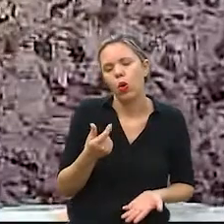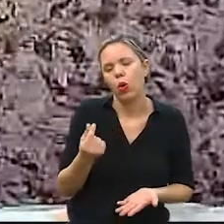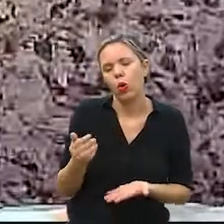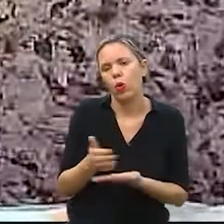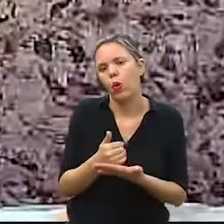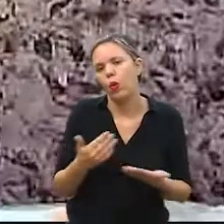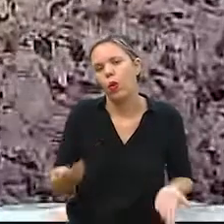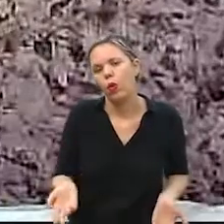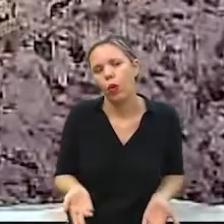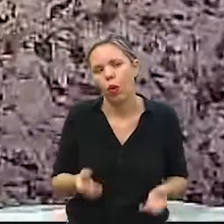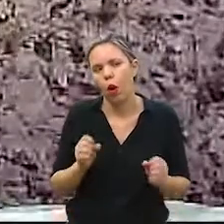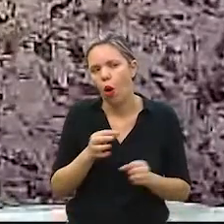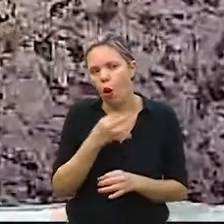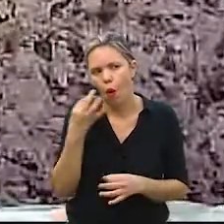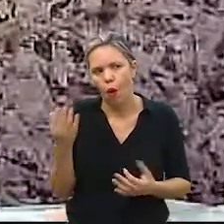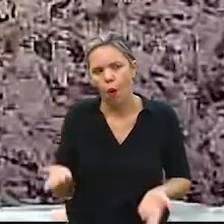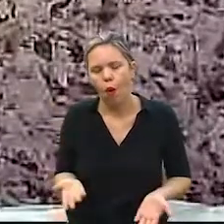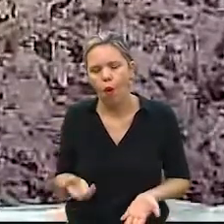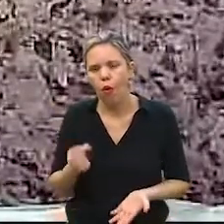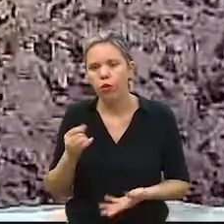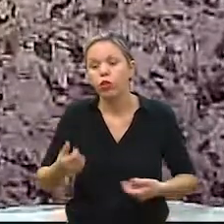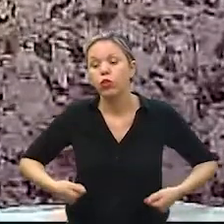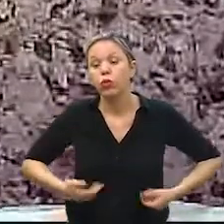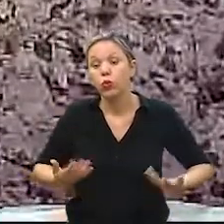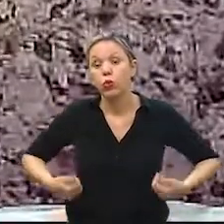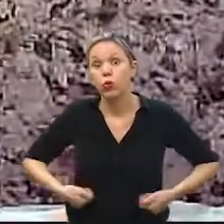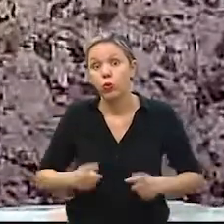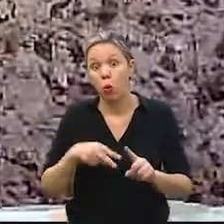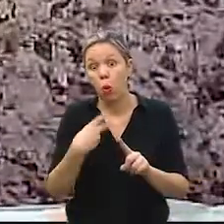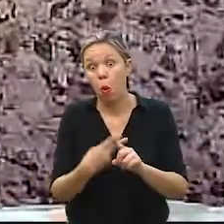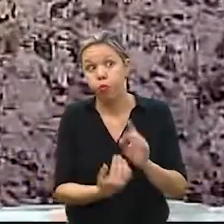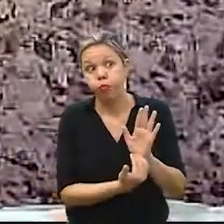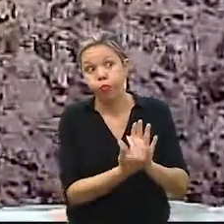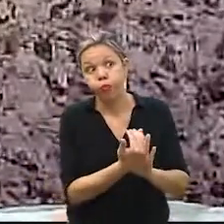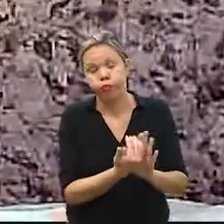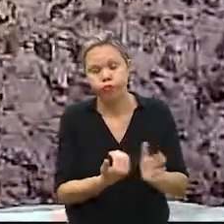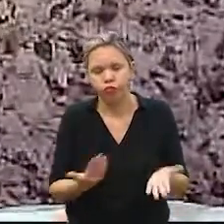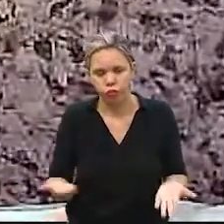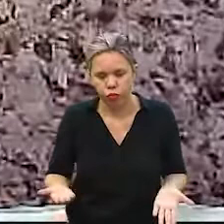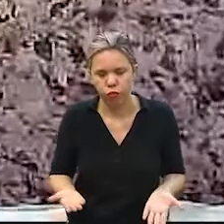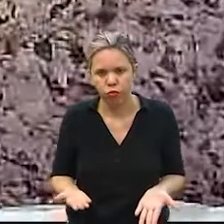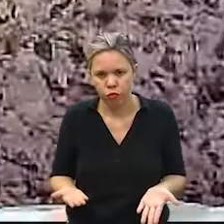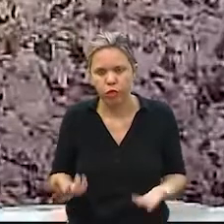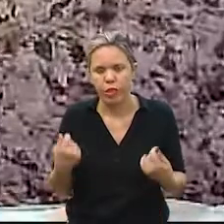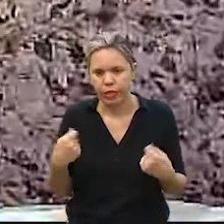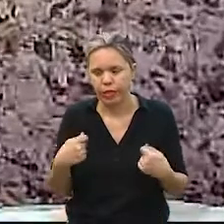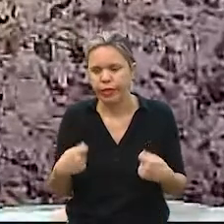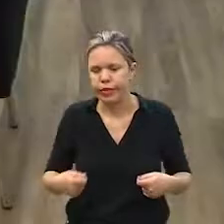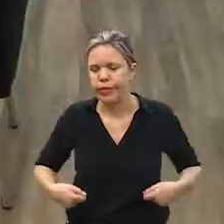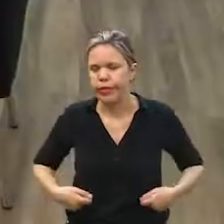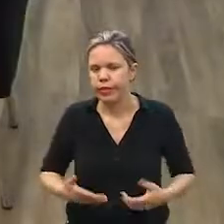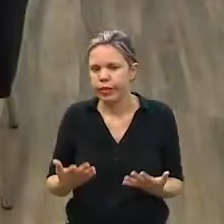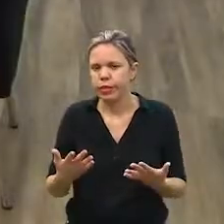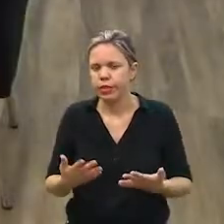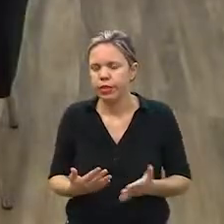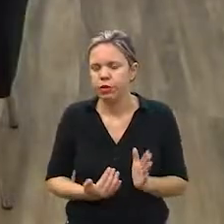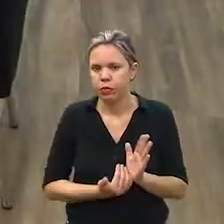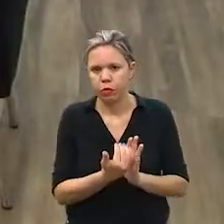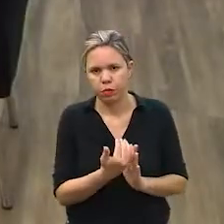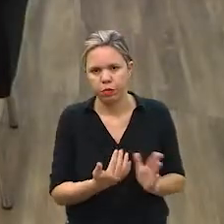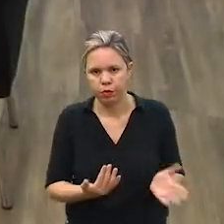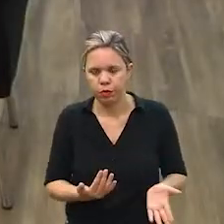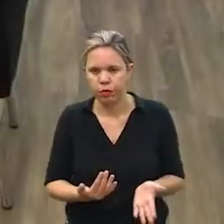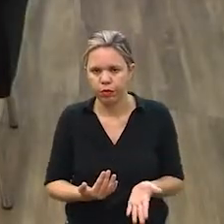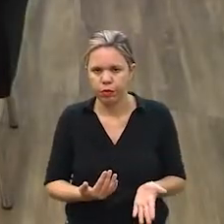arrecadação, ótimo, mas e o gasto? O gasto aumentou muito mais, né? A necessidade de gastar aumentou muito